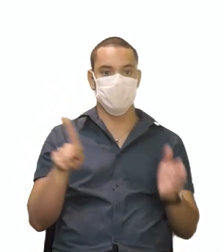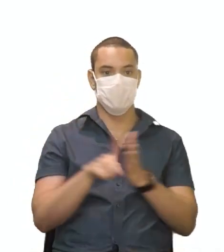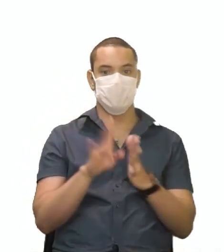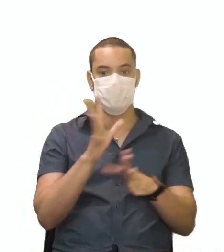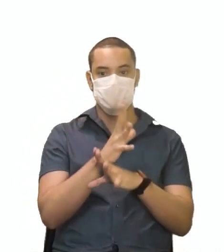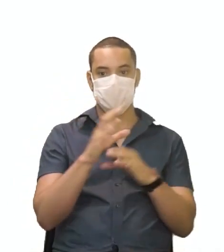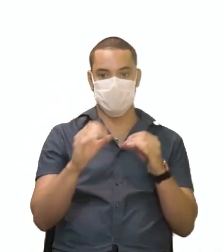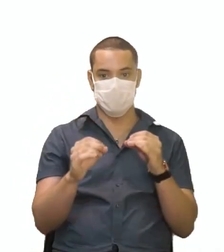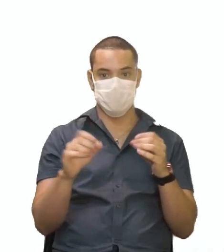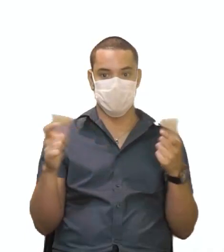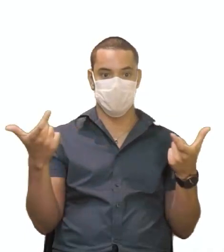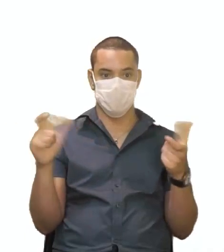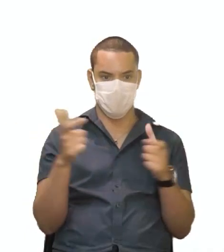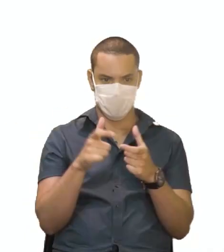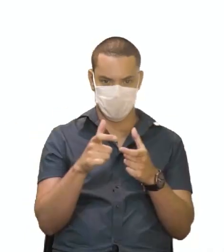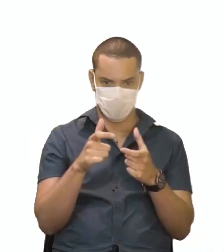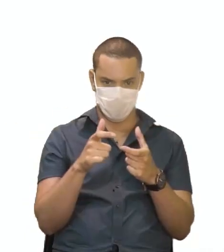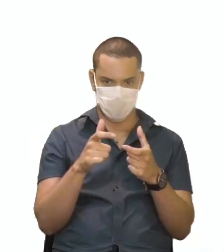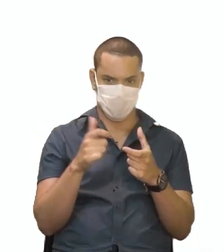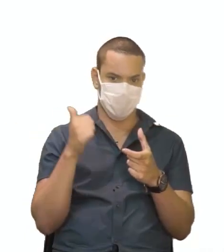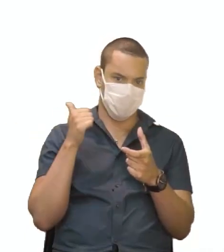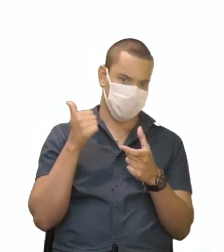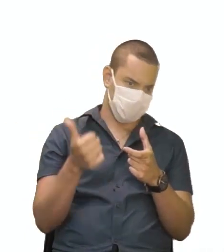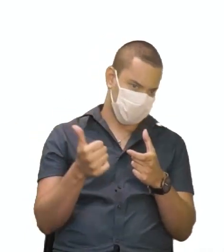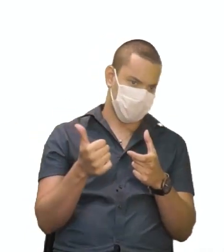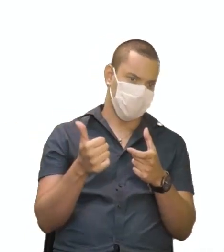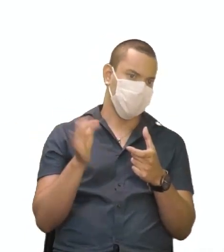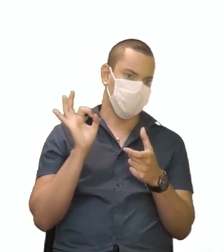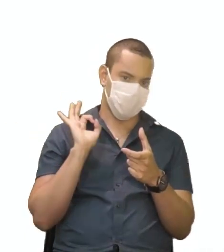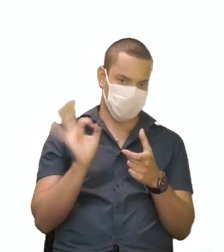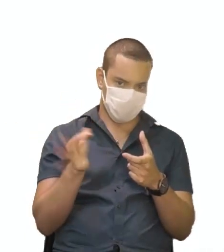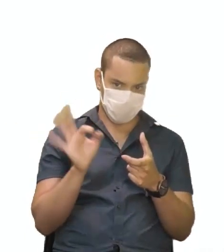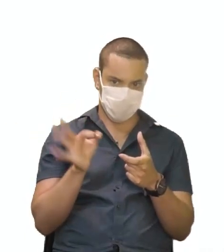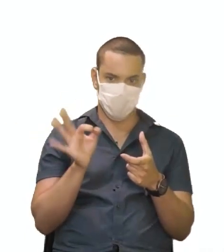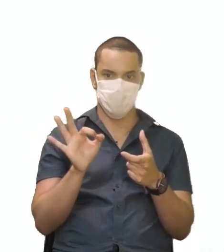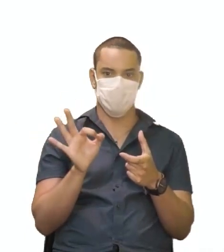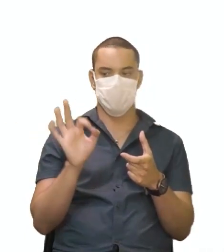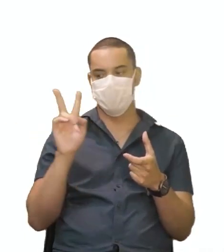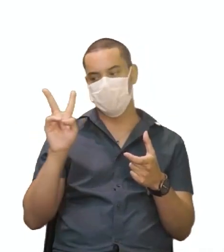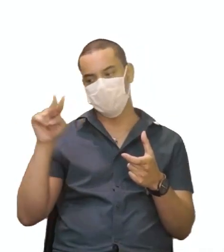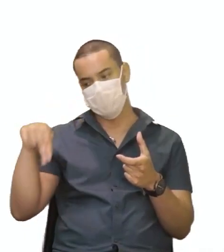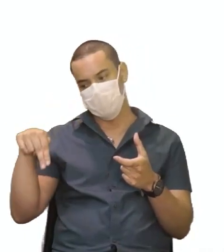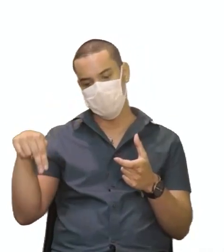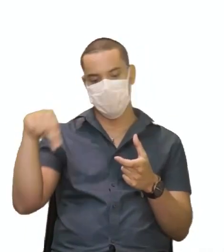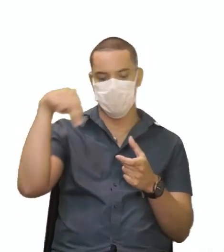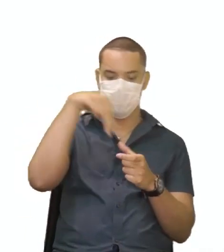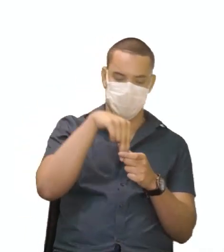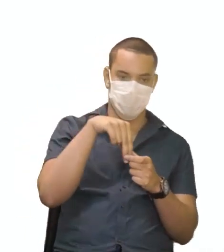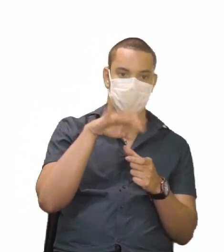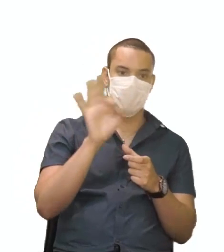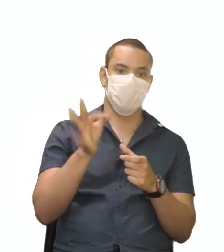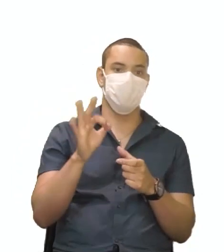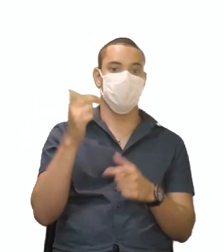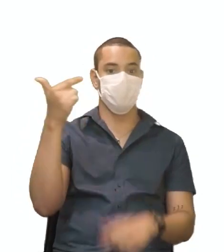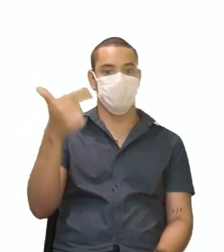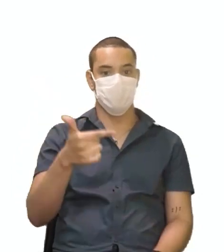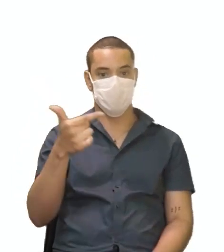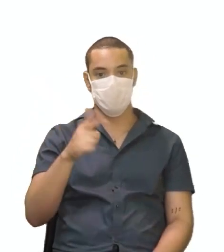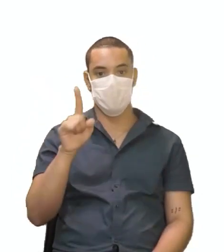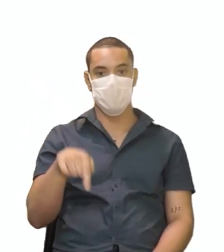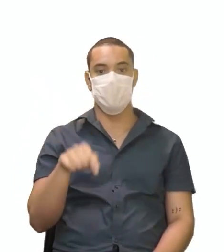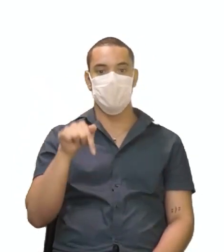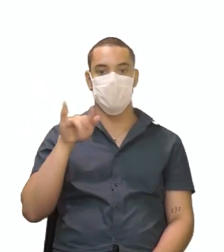é reducional. Ok, reduz de 2N, passa para N. Enquanto a segunda